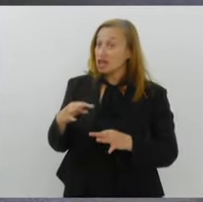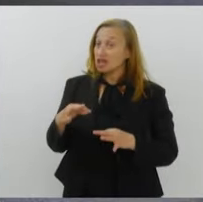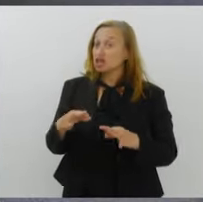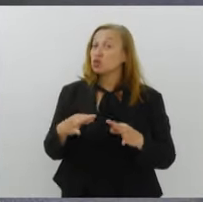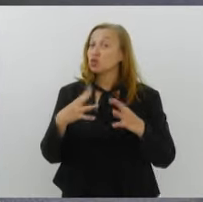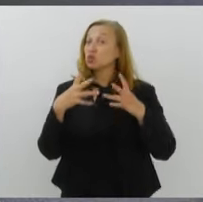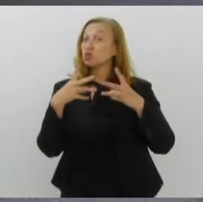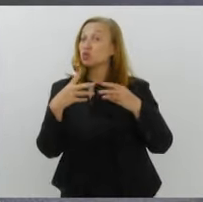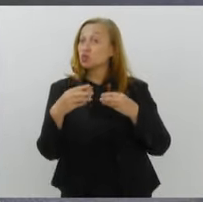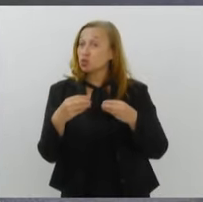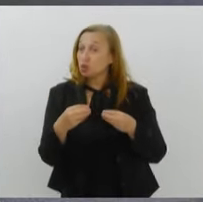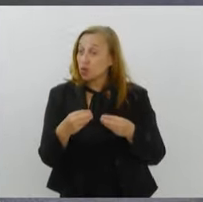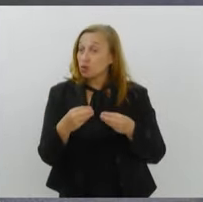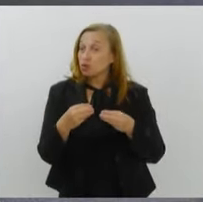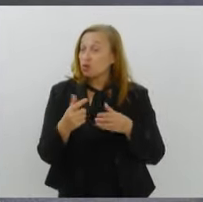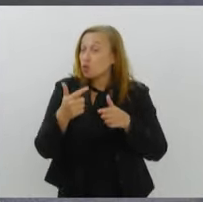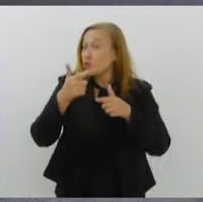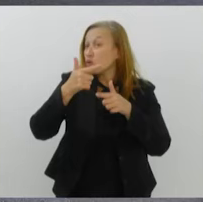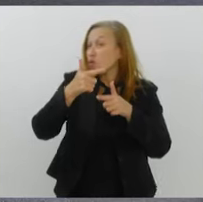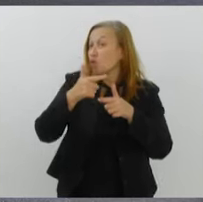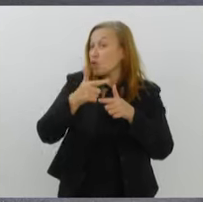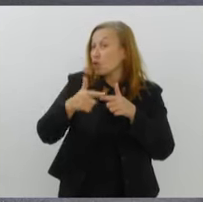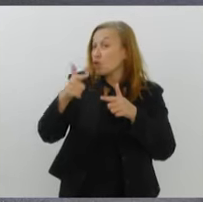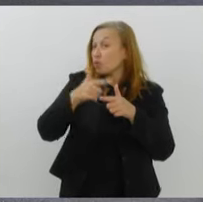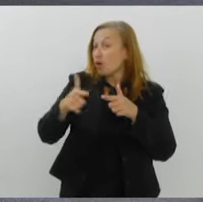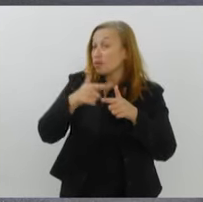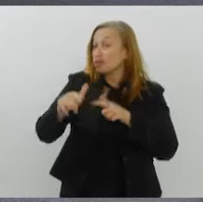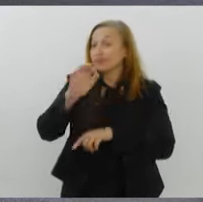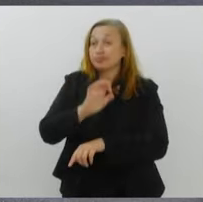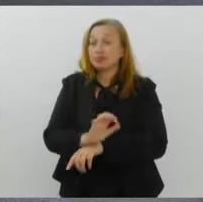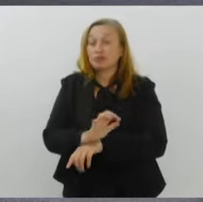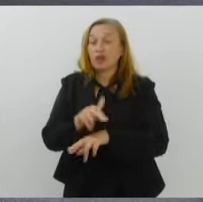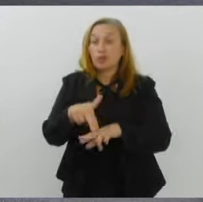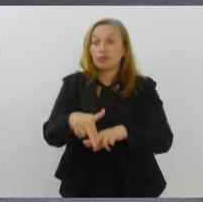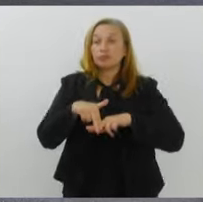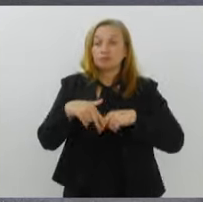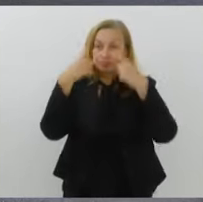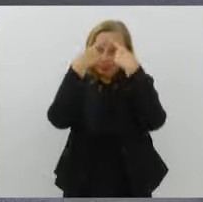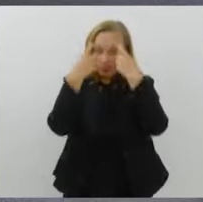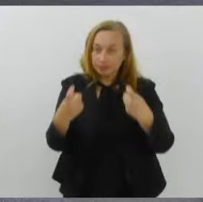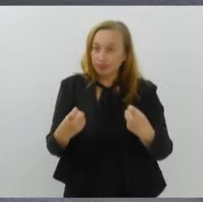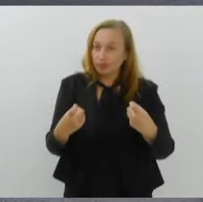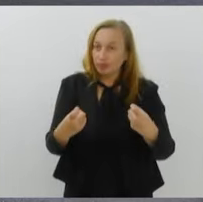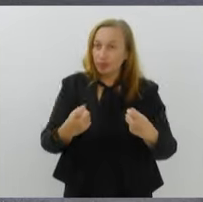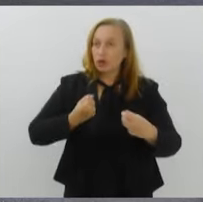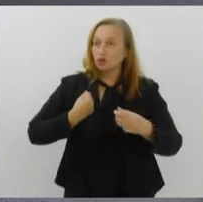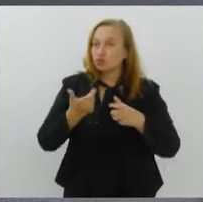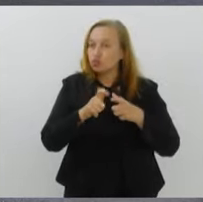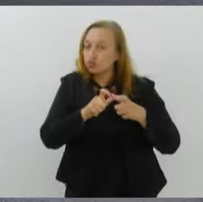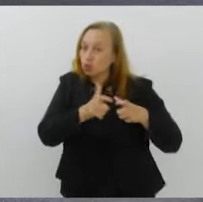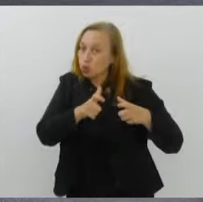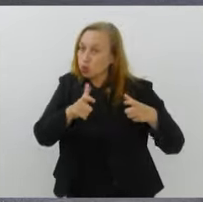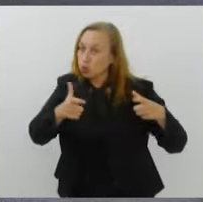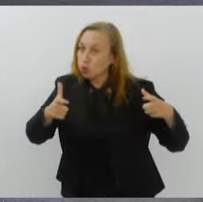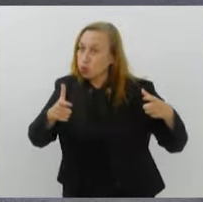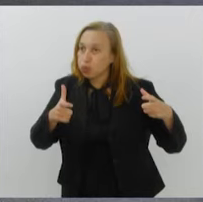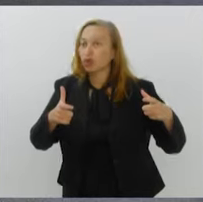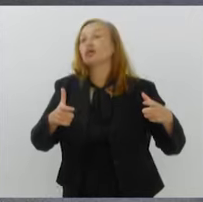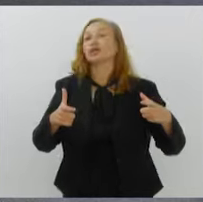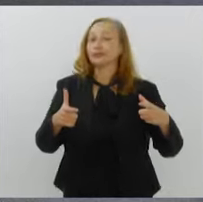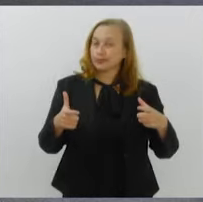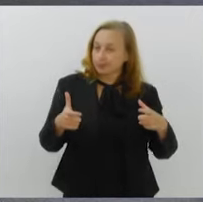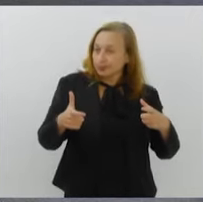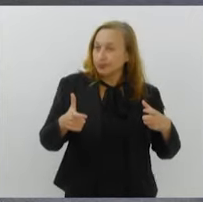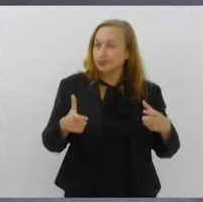gravíssimos problemas econômicos para o Estado em decorrência da violência que aumentou